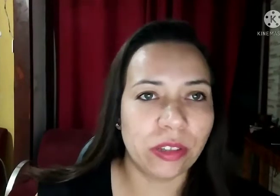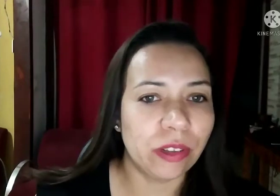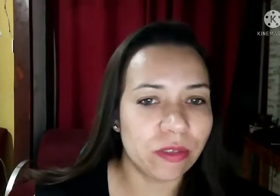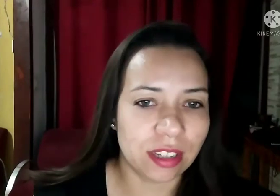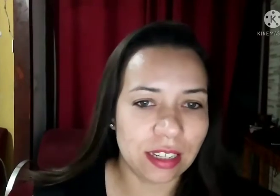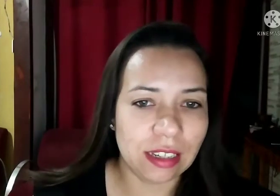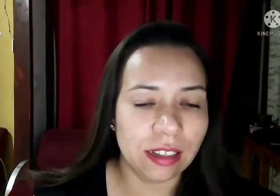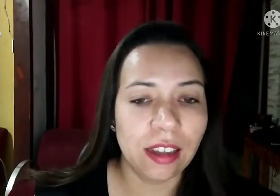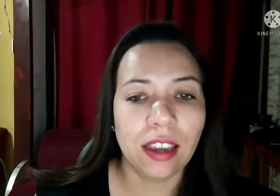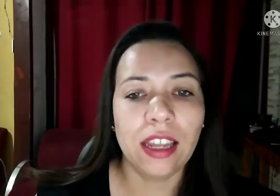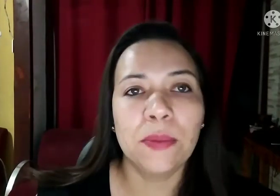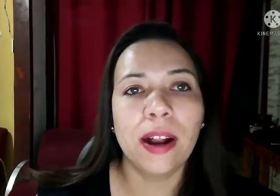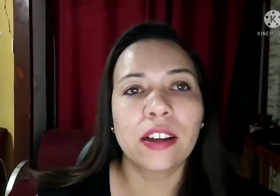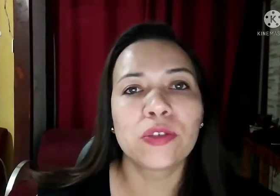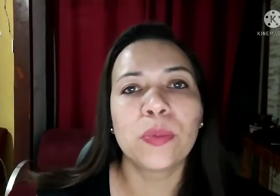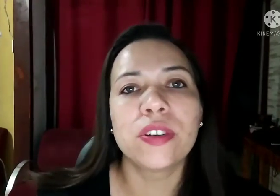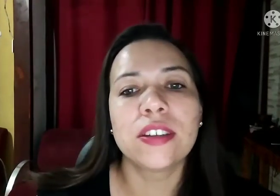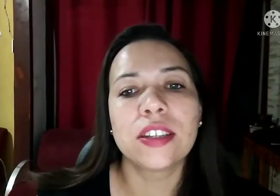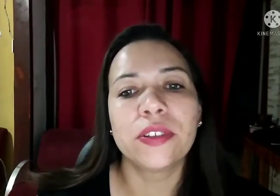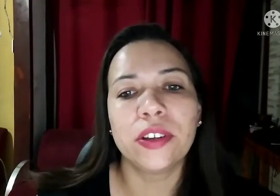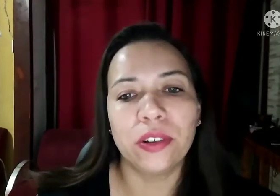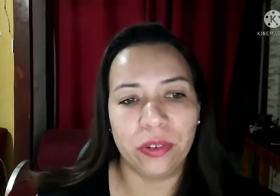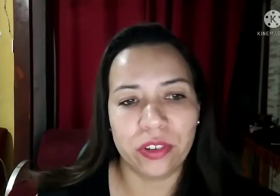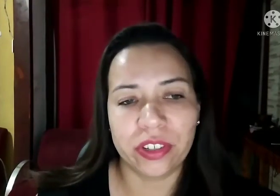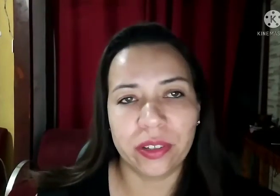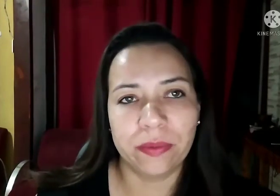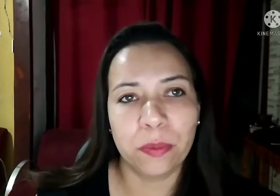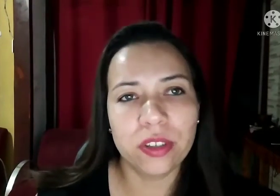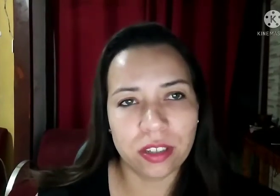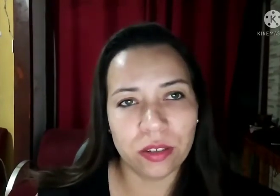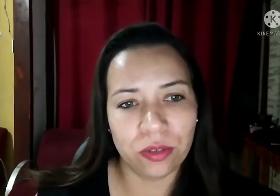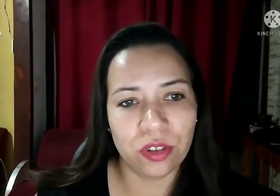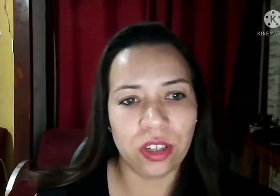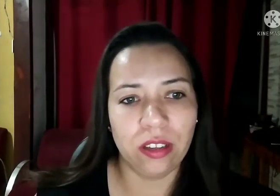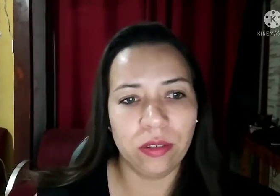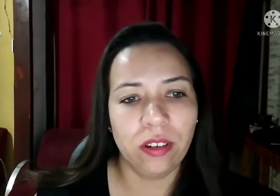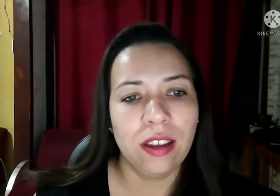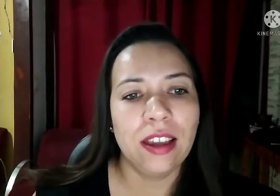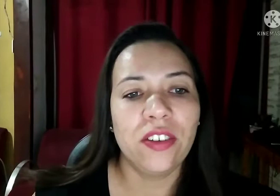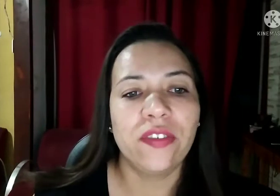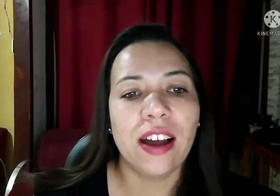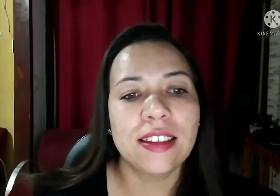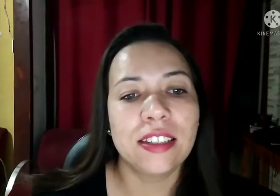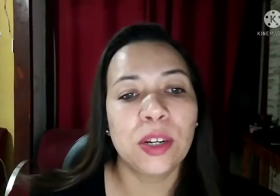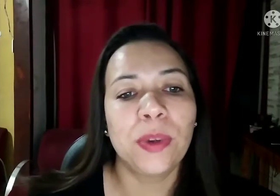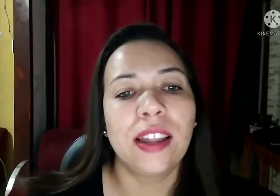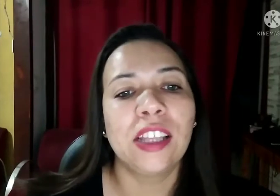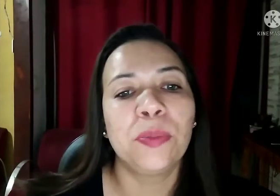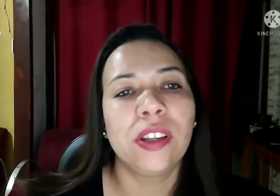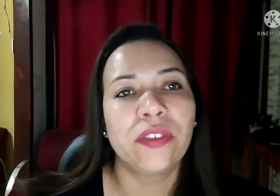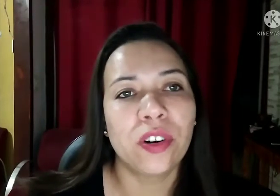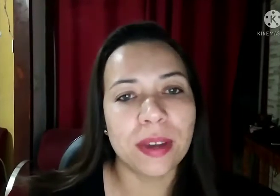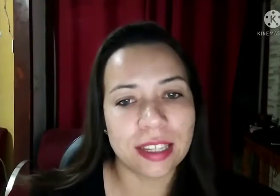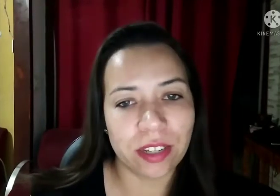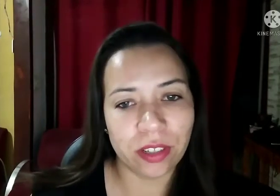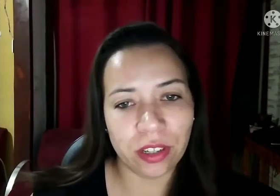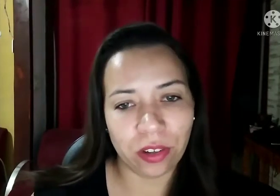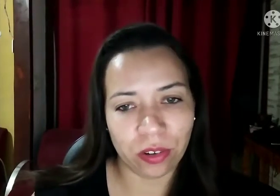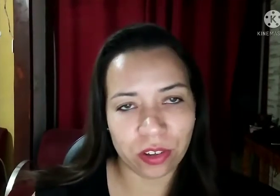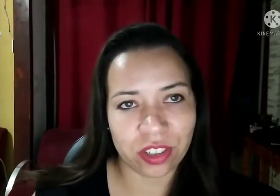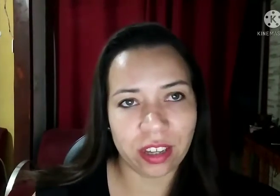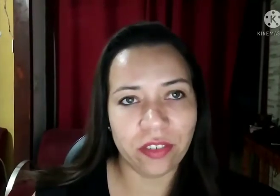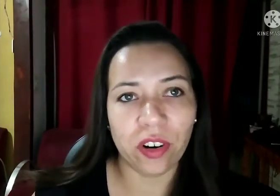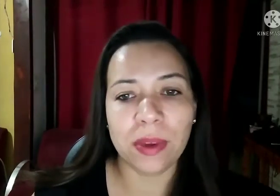o sujeito enuncia, ele marca sua posição ideológica, posição sujeito, e faz interpelado pela